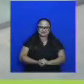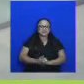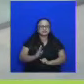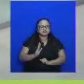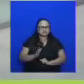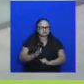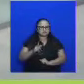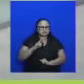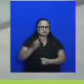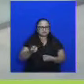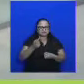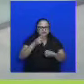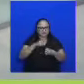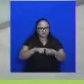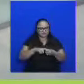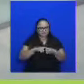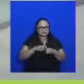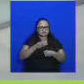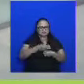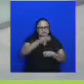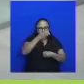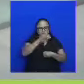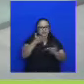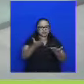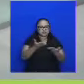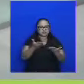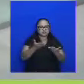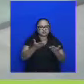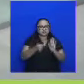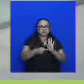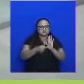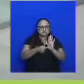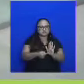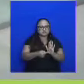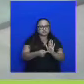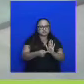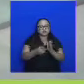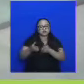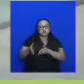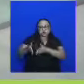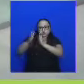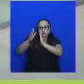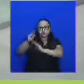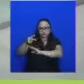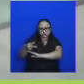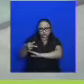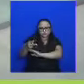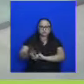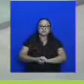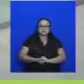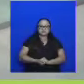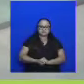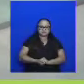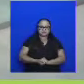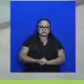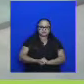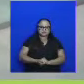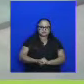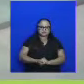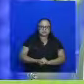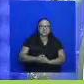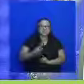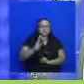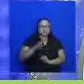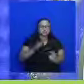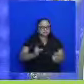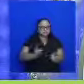Bola recolocada no suporte superior. E agora a Tainara indica a nossa coluna 2.